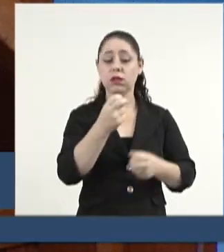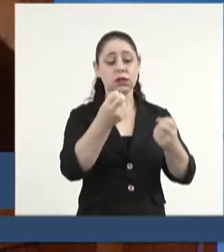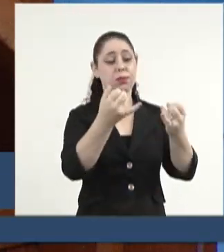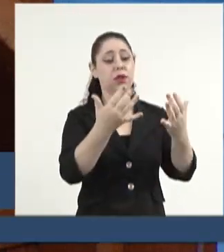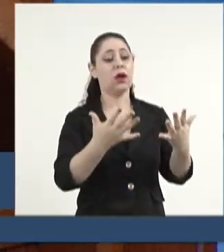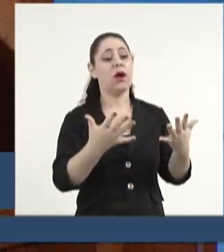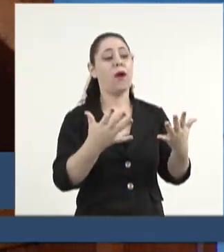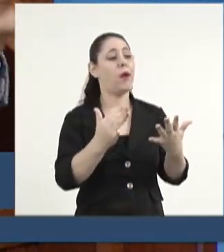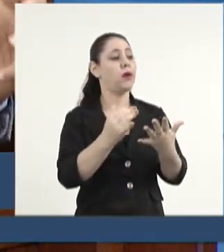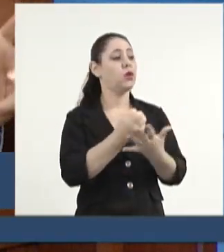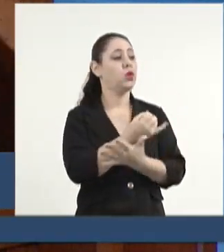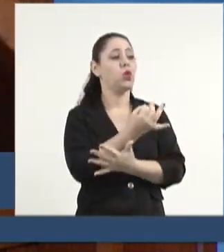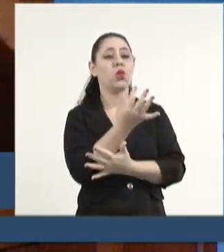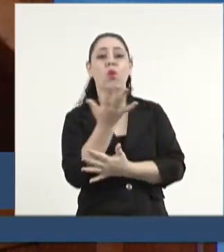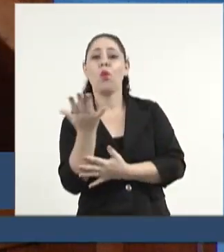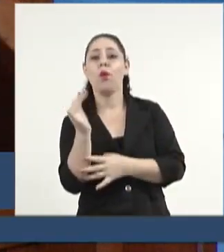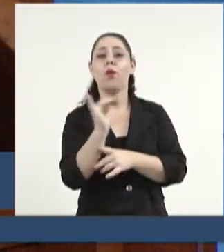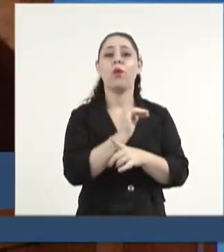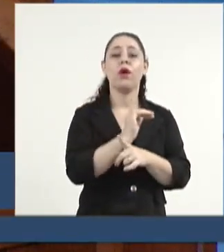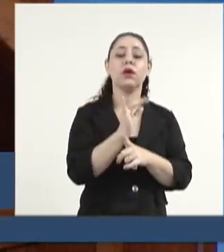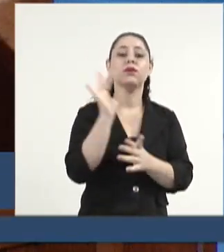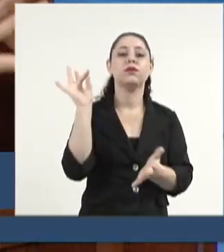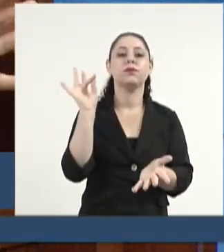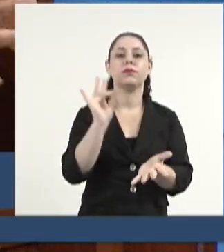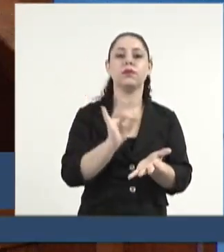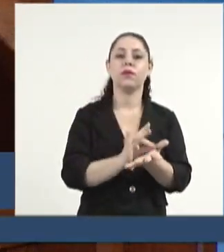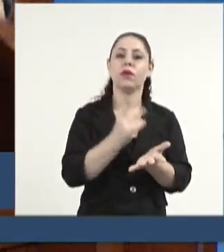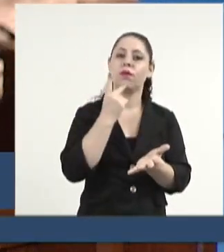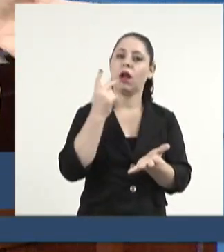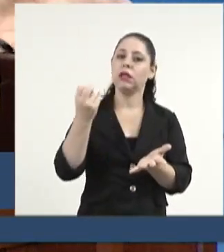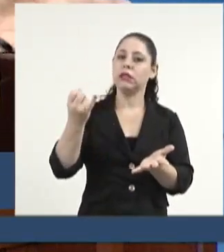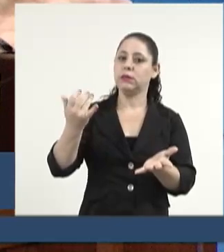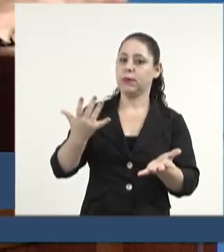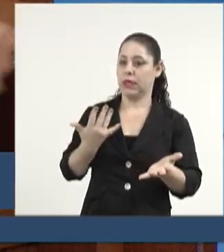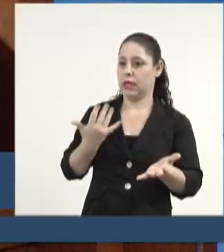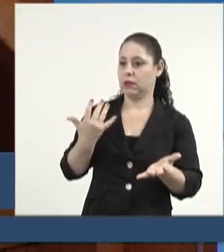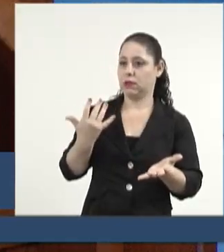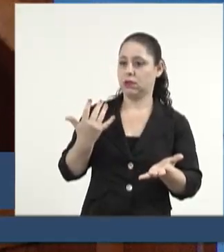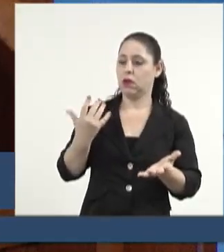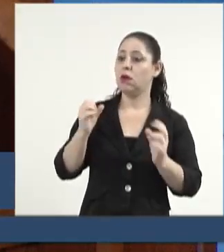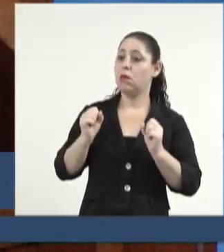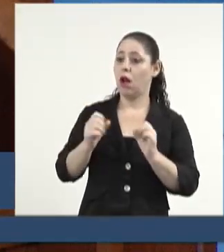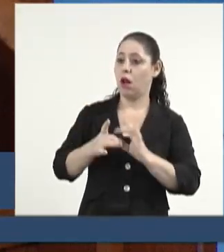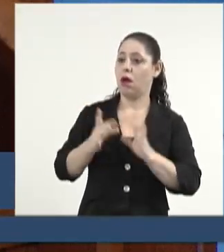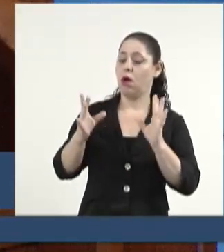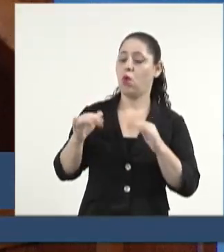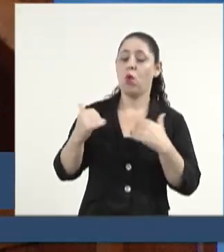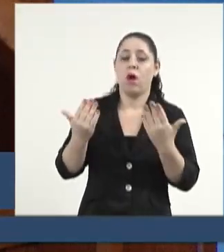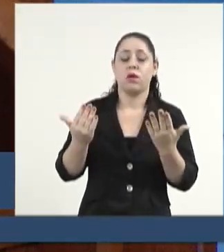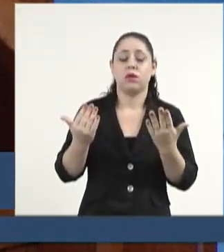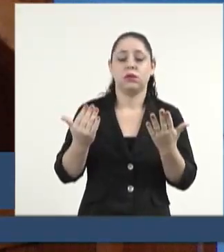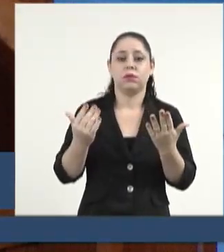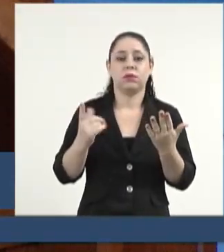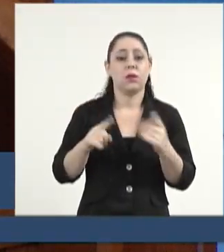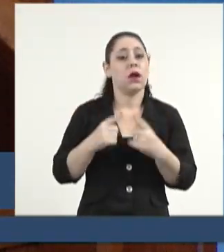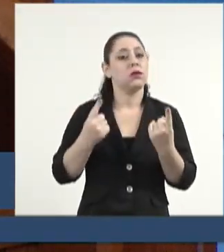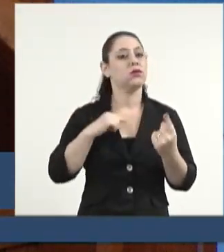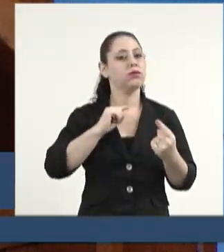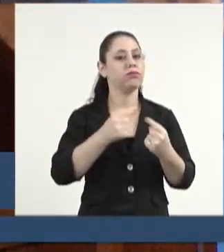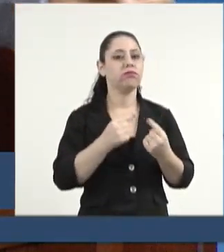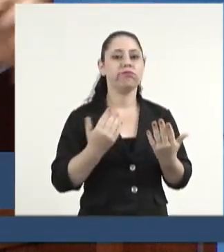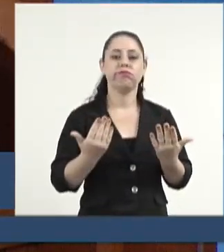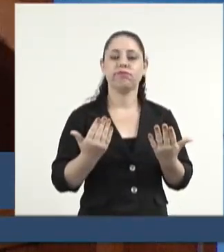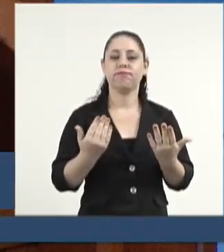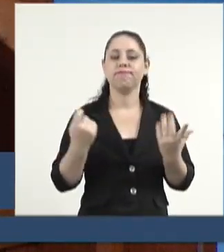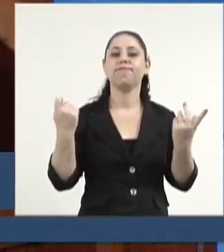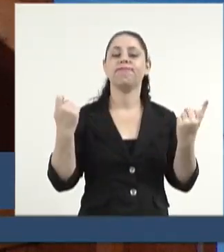quais são essas medidas efetivas. O que foi dito ontem, a possibilidade disso, mas, obviamente, sob a